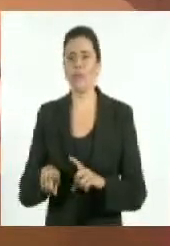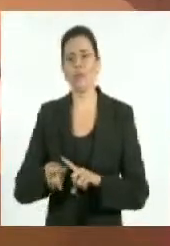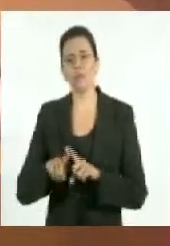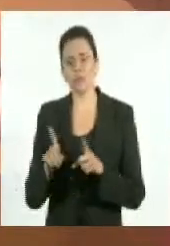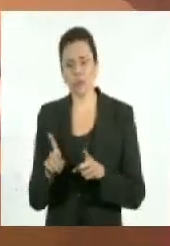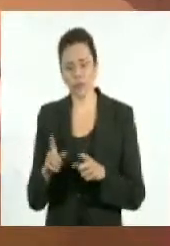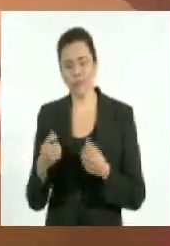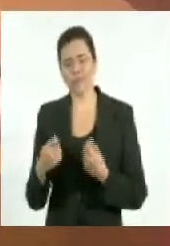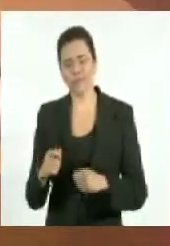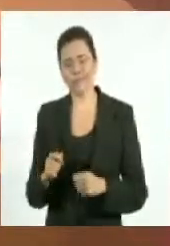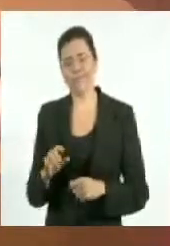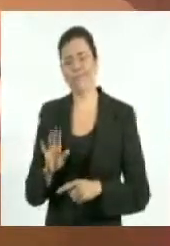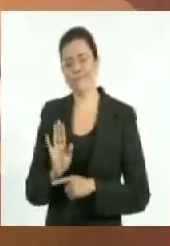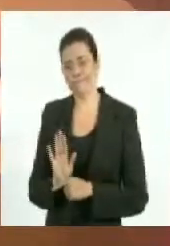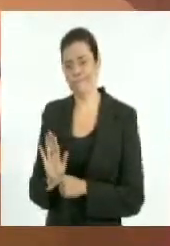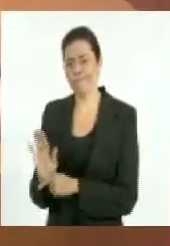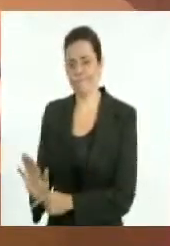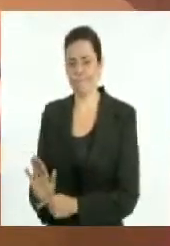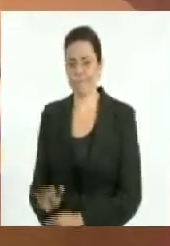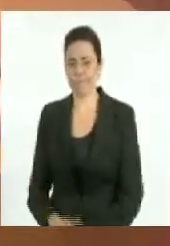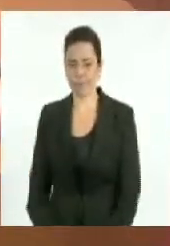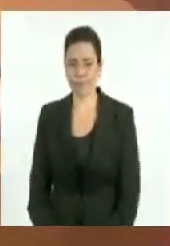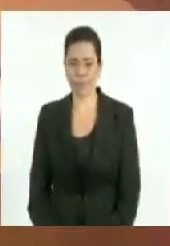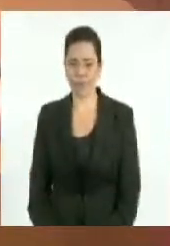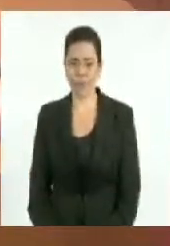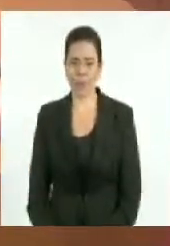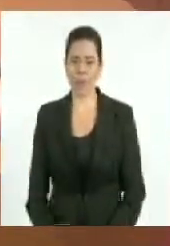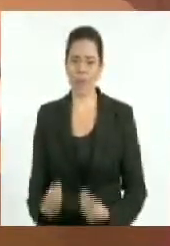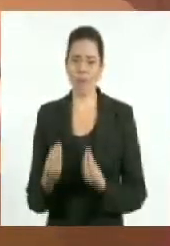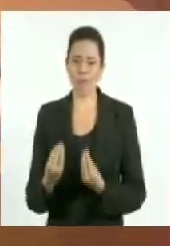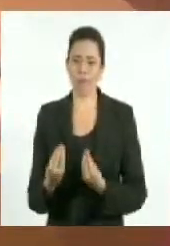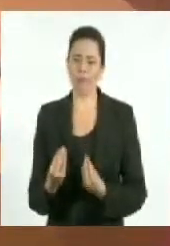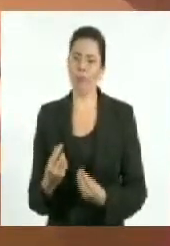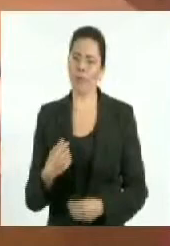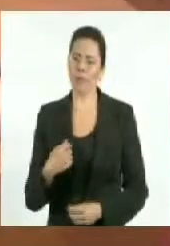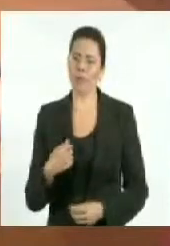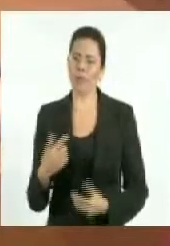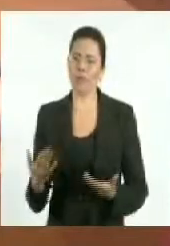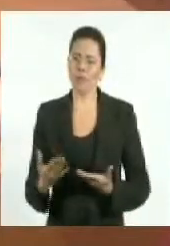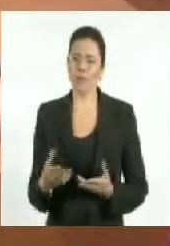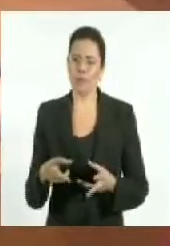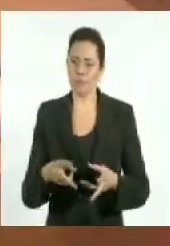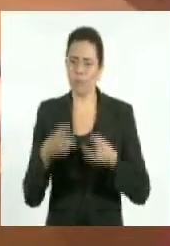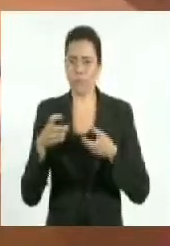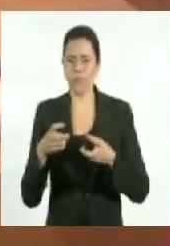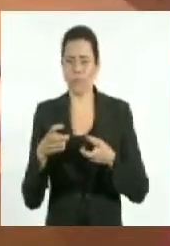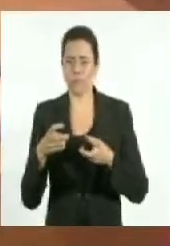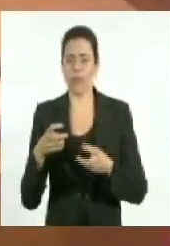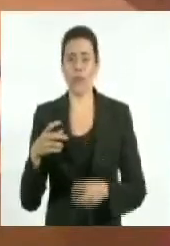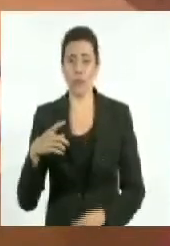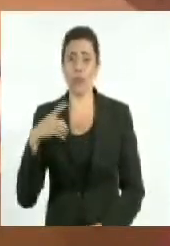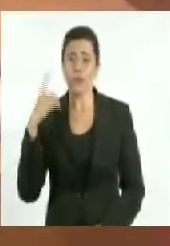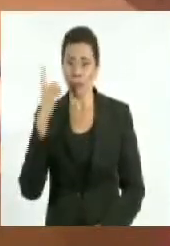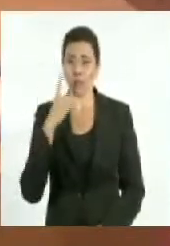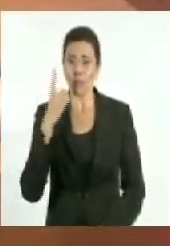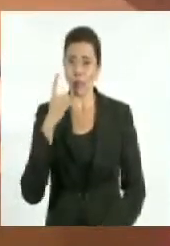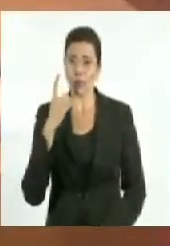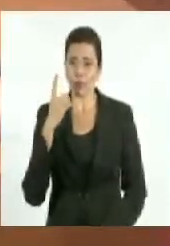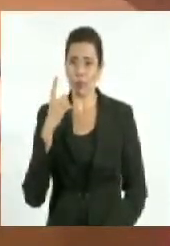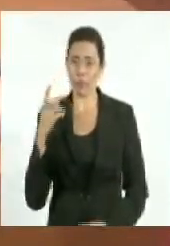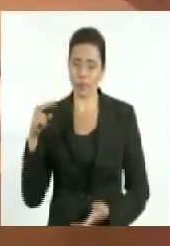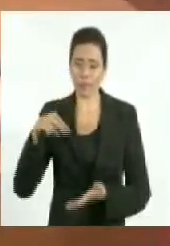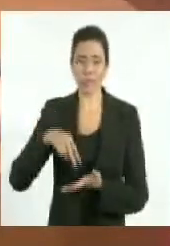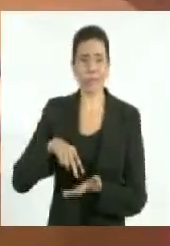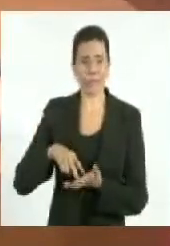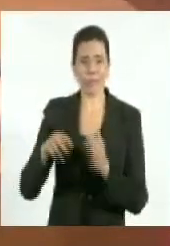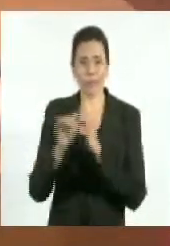E eu fico muito triste de ele vir aqui dizer que o Correão foi interditado. Então, eu acho que independente, né, do gestor gostar ou